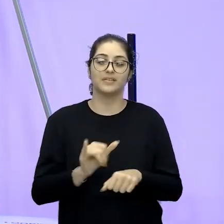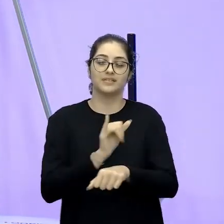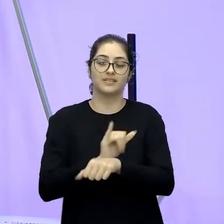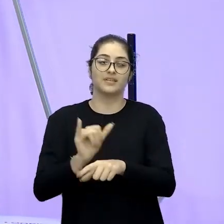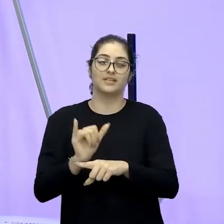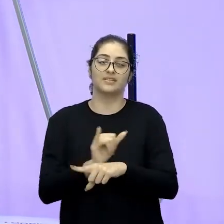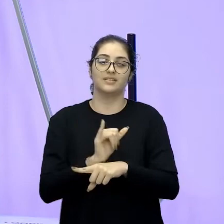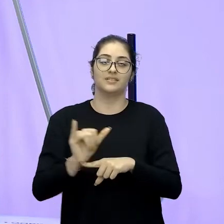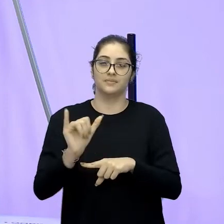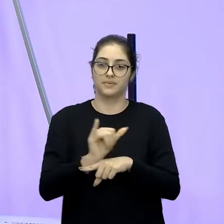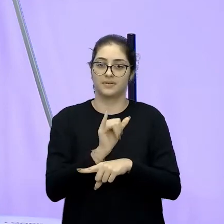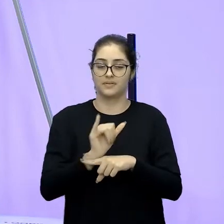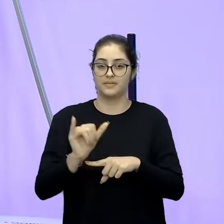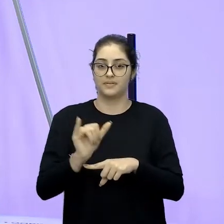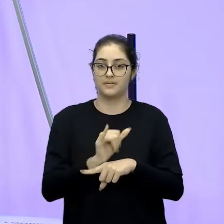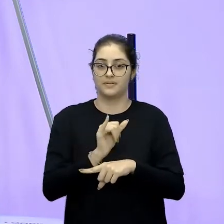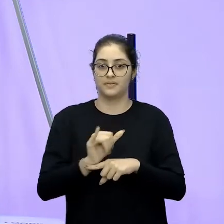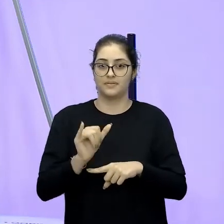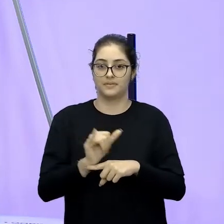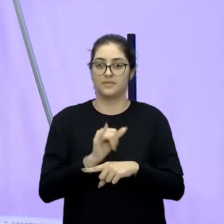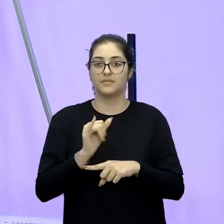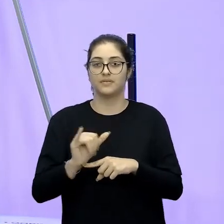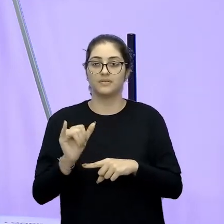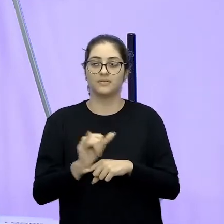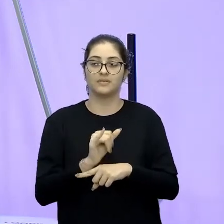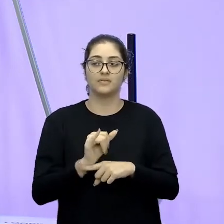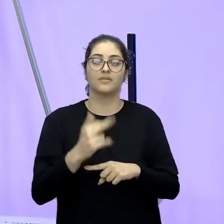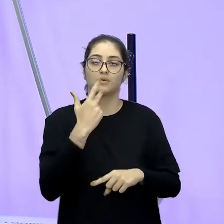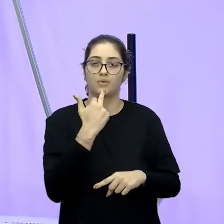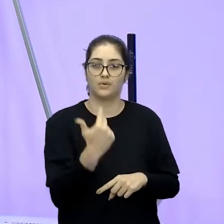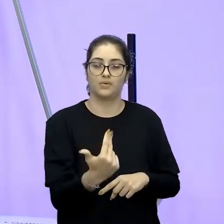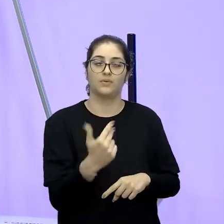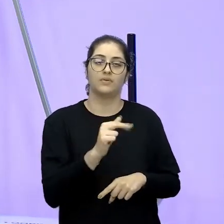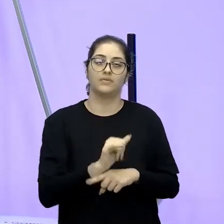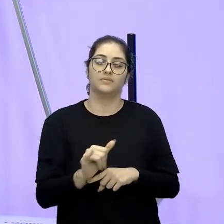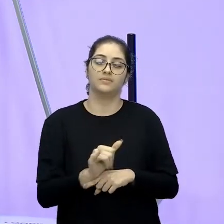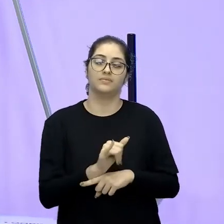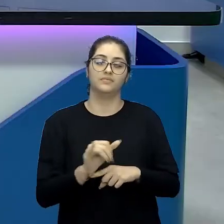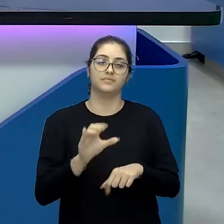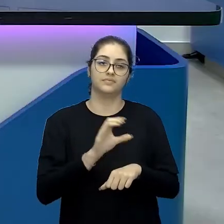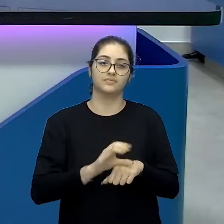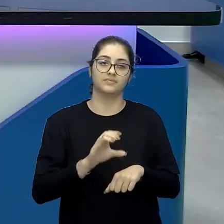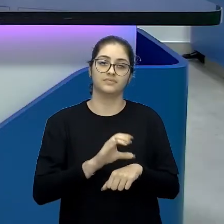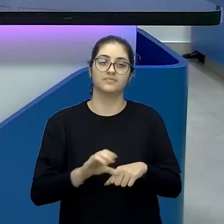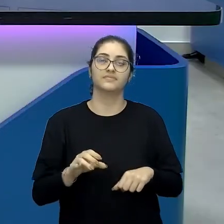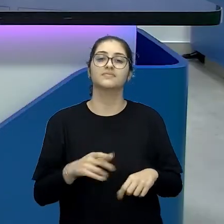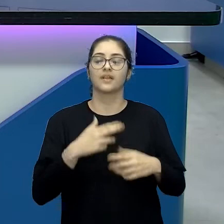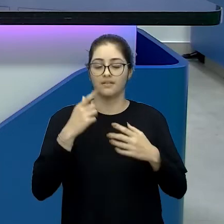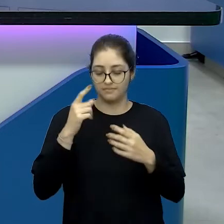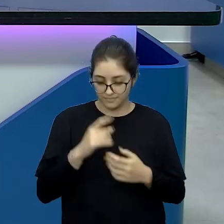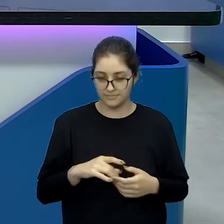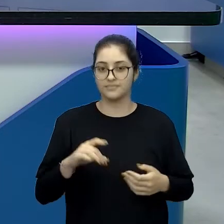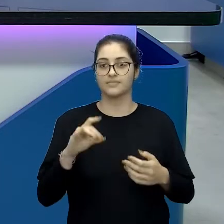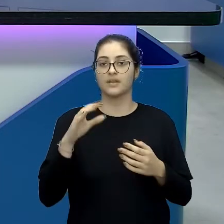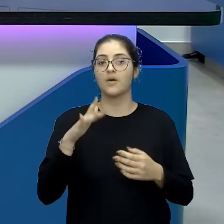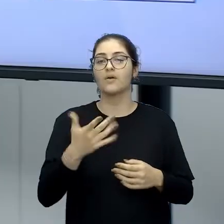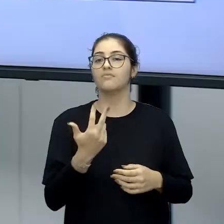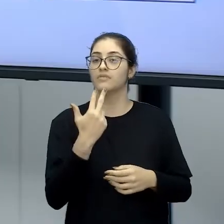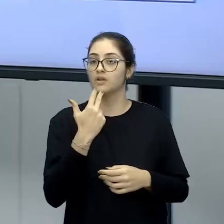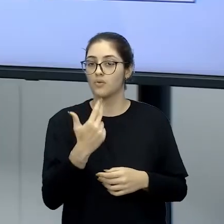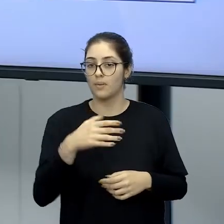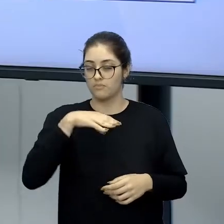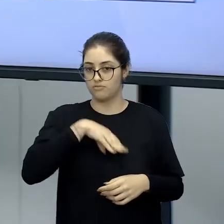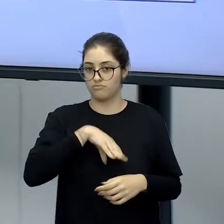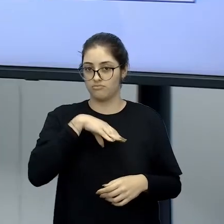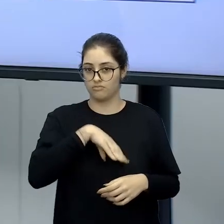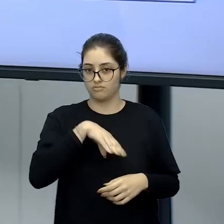aprimoramento, por exemplo, de línguas. Então, eu vou buscar ali um curso, né, ou um curso técnico. Exato. Se for a própria língua portuguesa, né, em